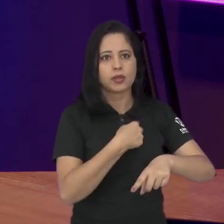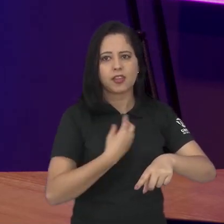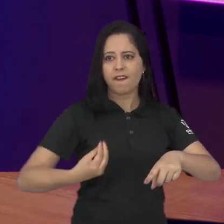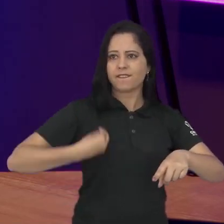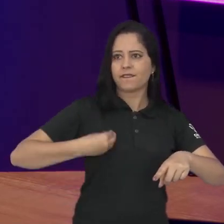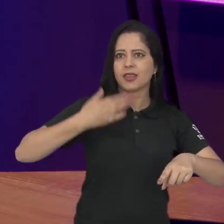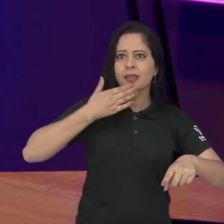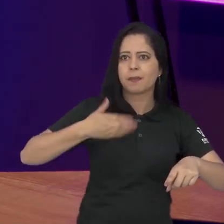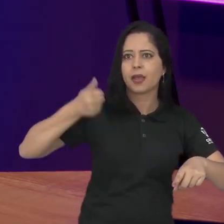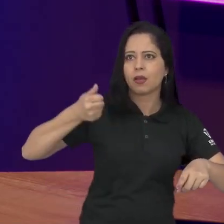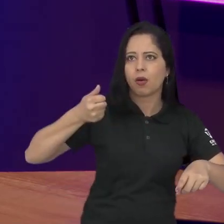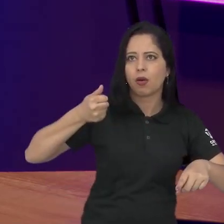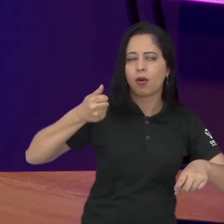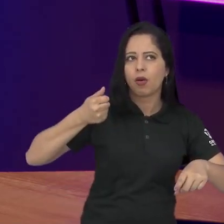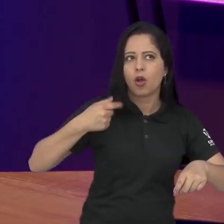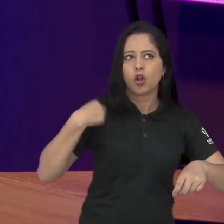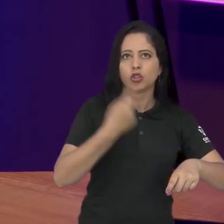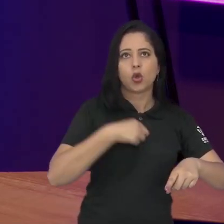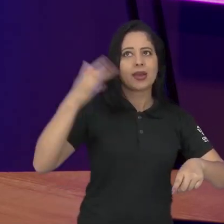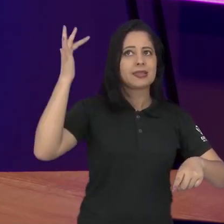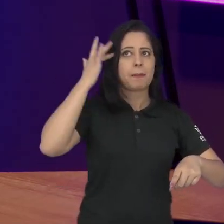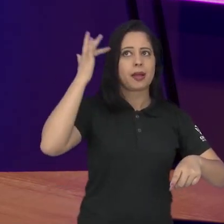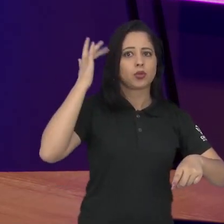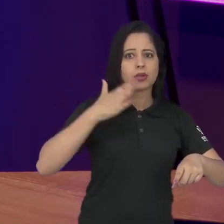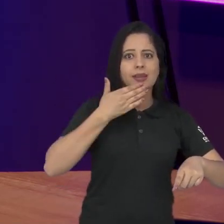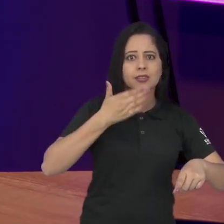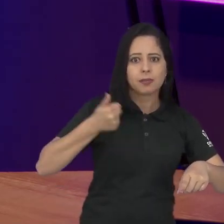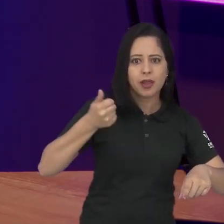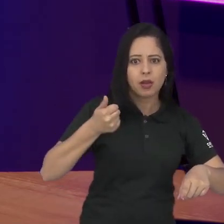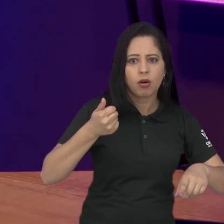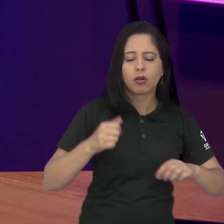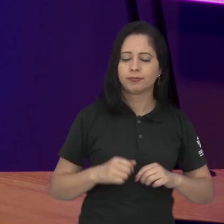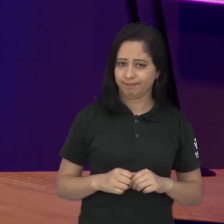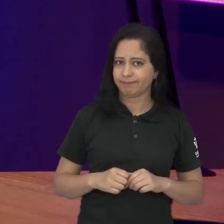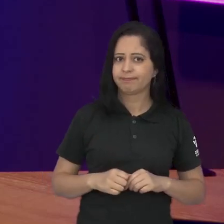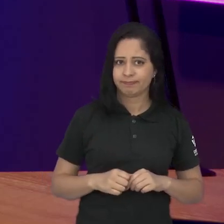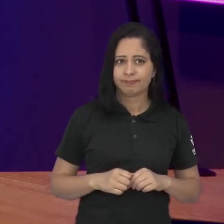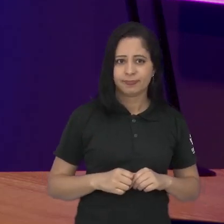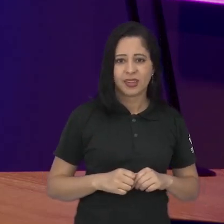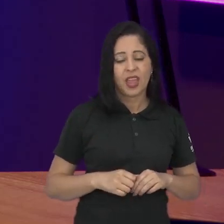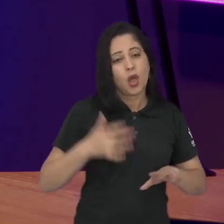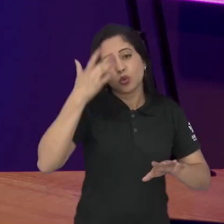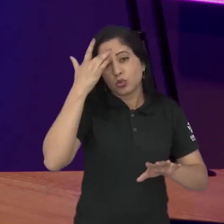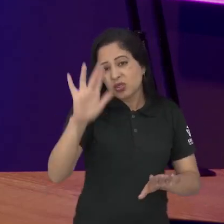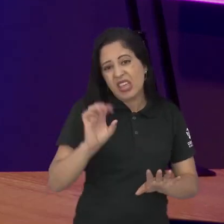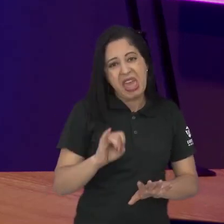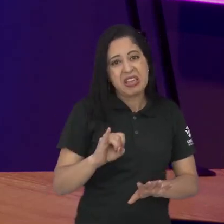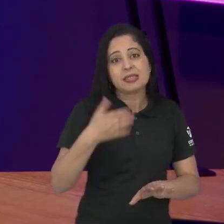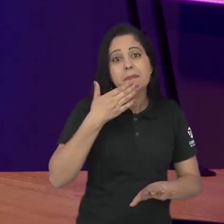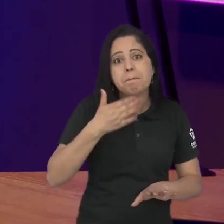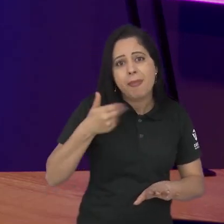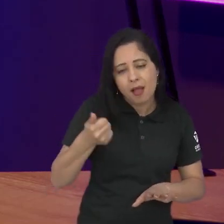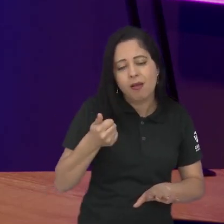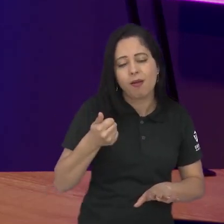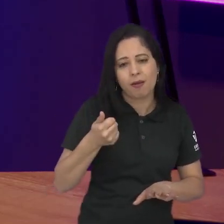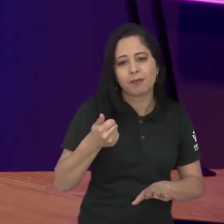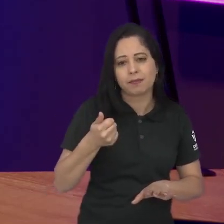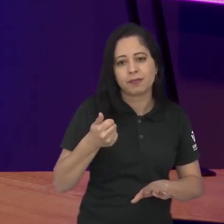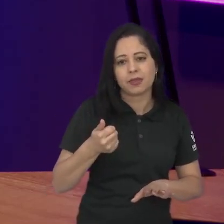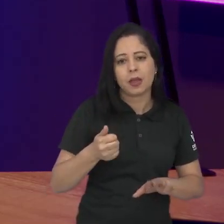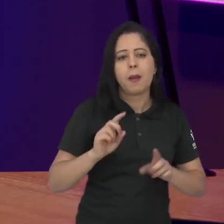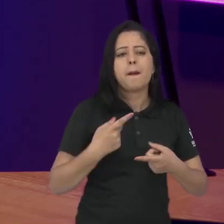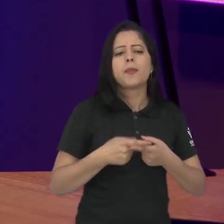vai ser melhor como humanidade? E, na verdade, talvez não. Eu não consigo enxergar se melhorou ou não, se continuou